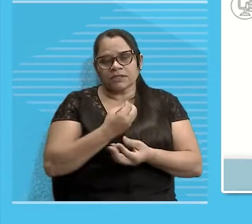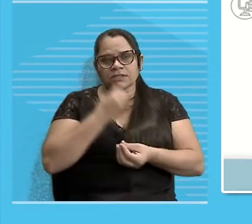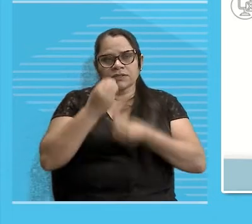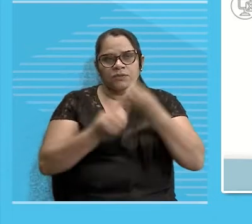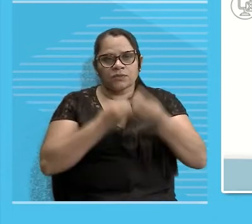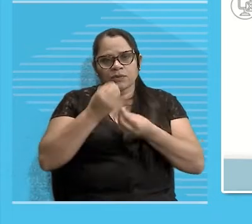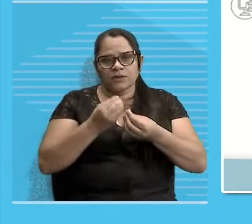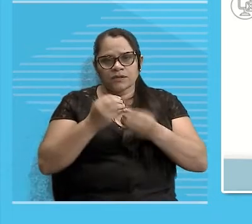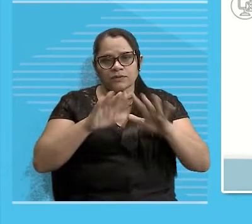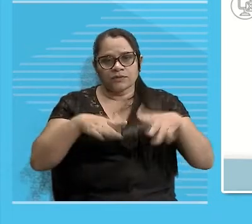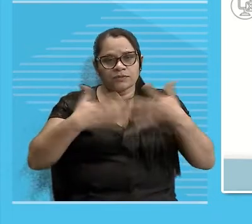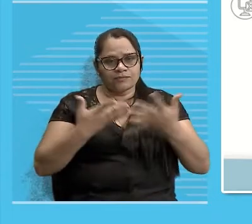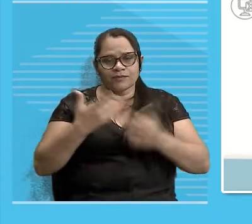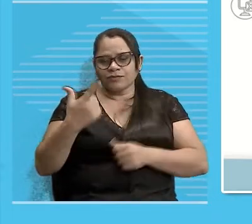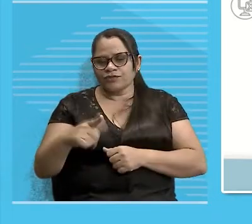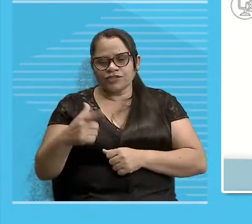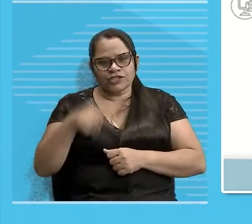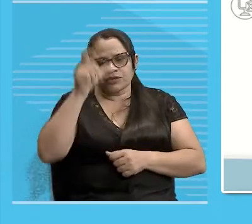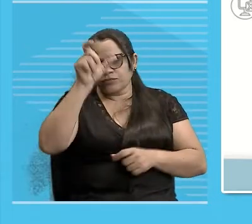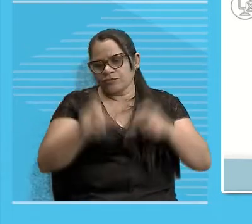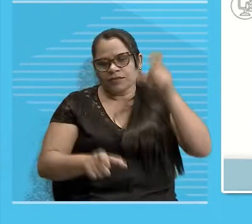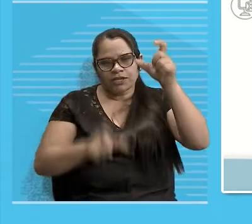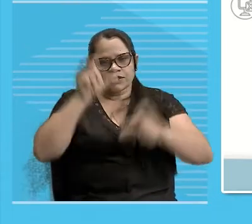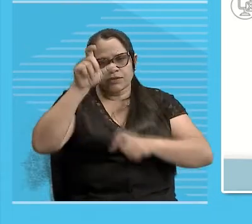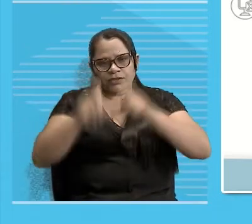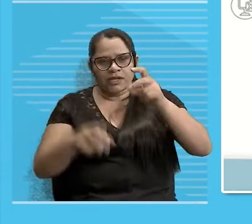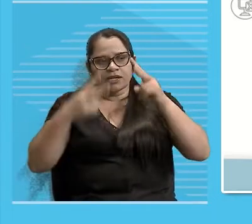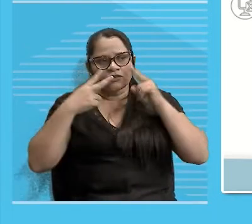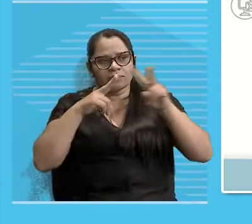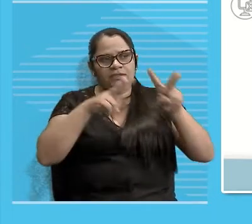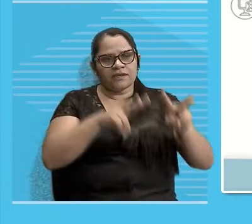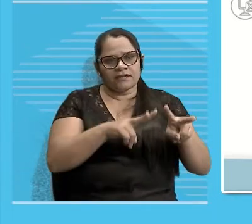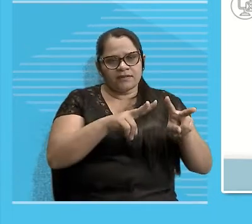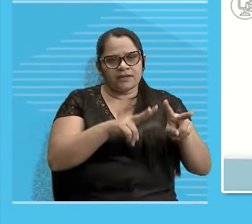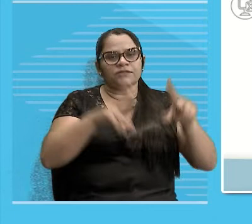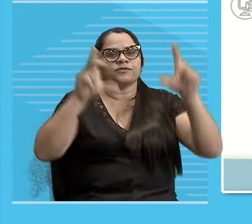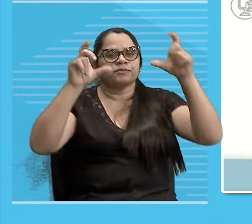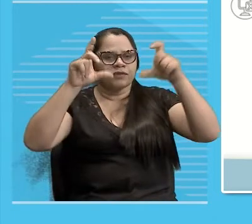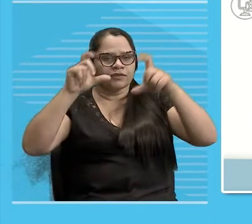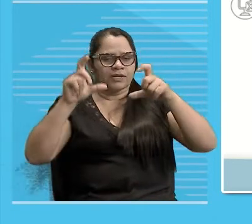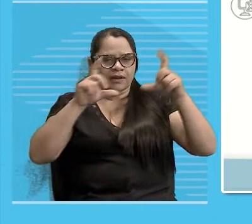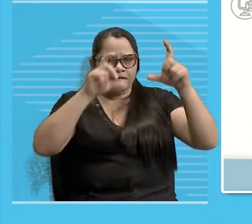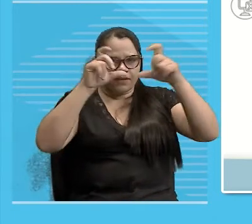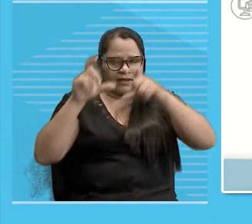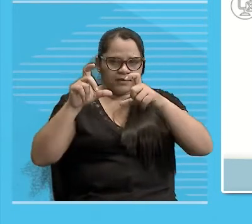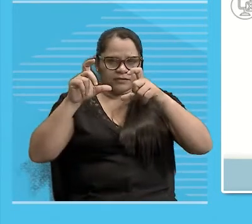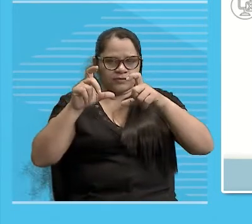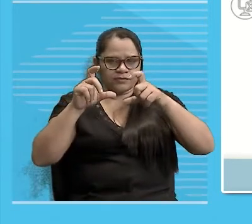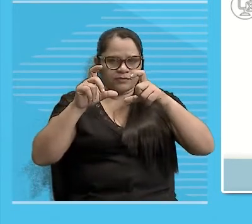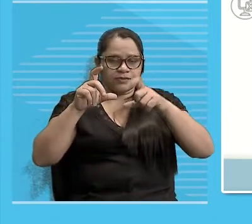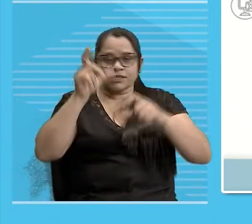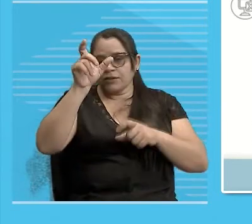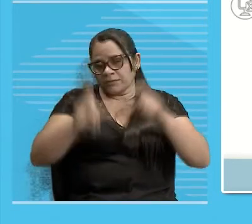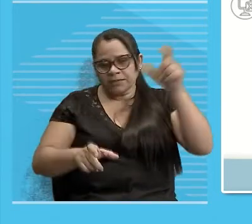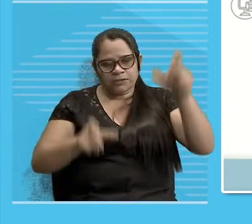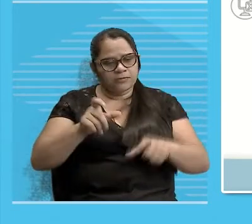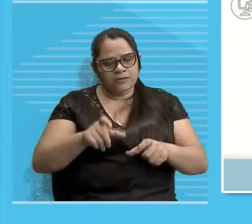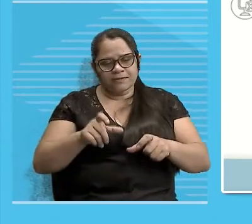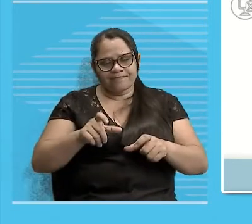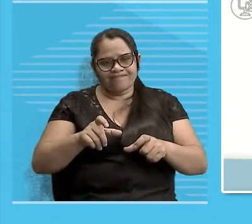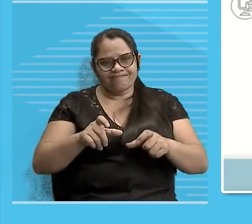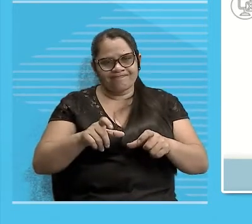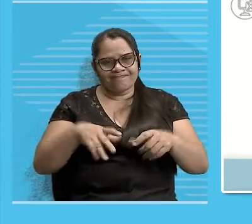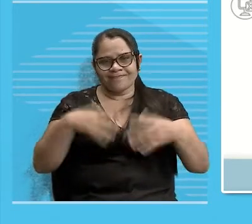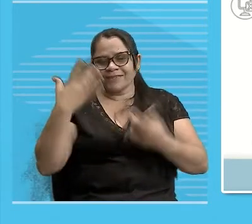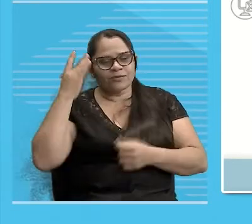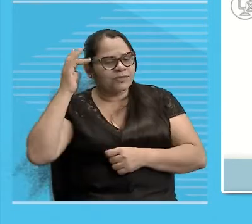os personagens, né? Estarem observando que estão sendo fotografados. Então é